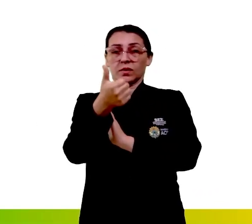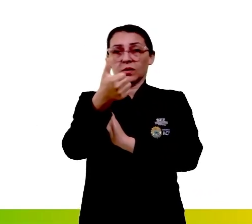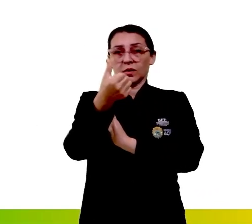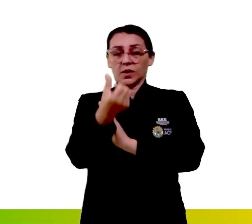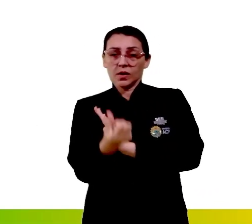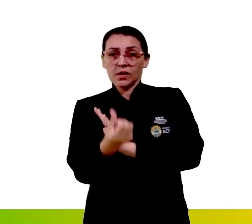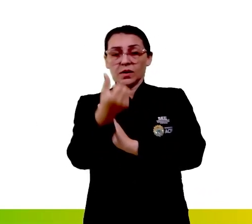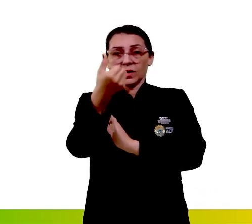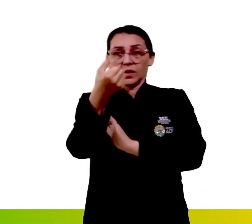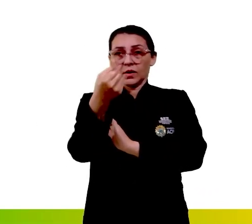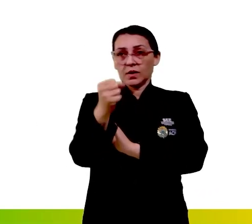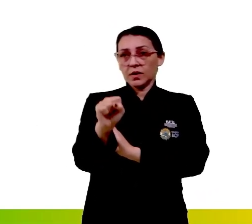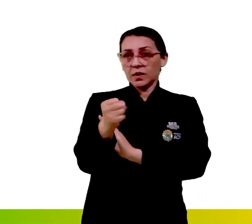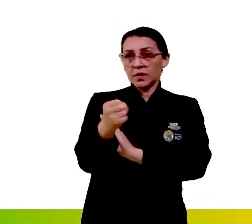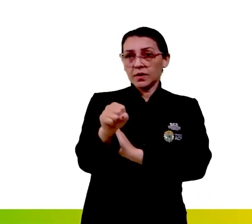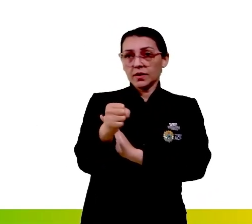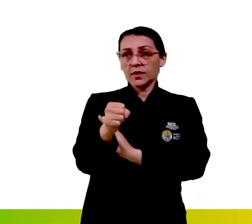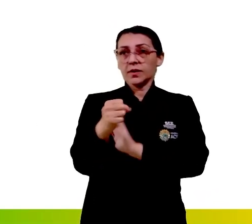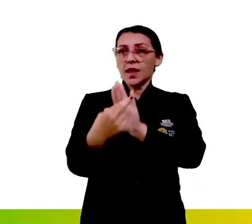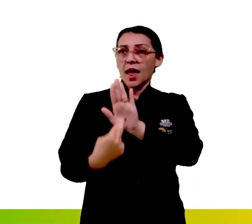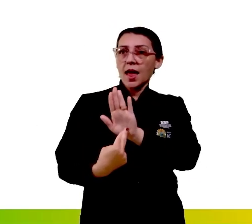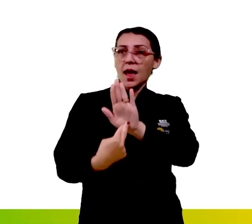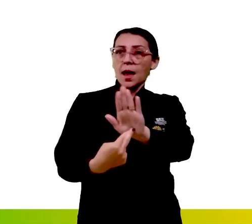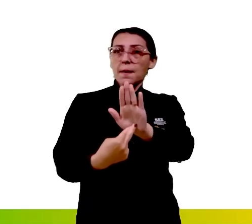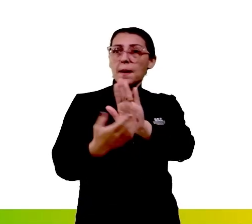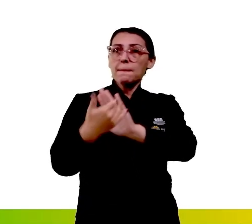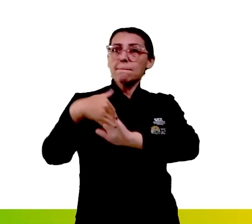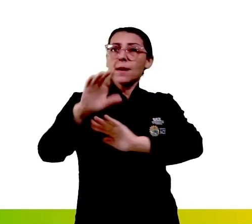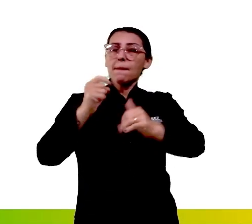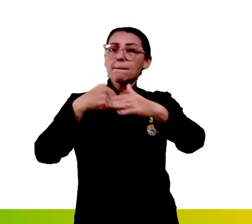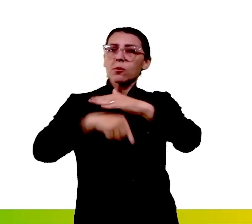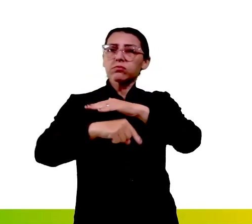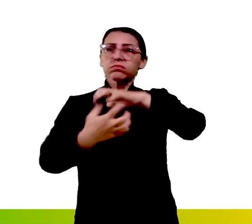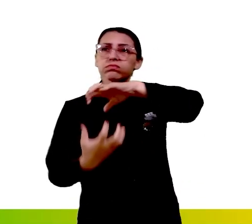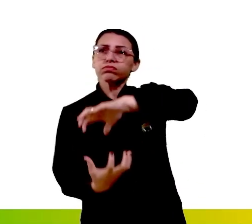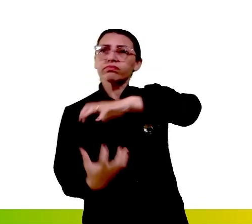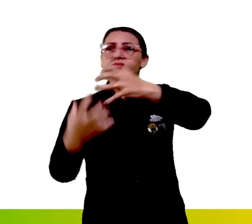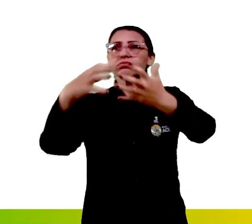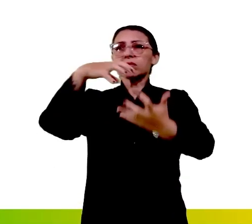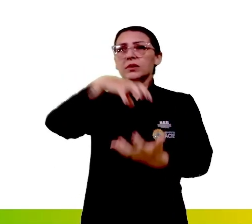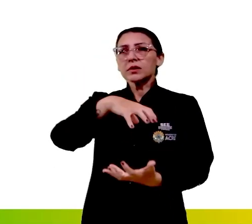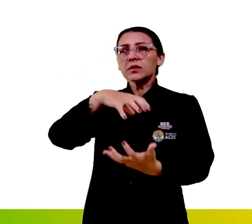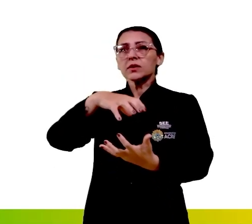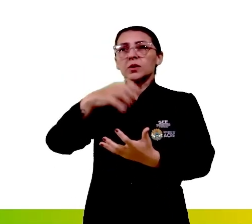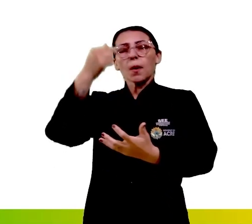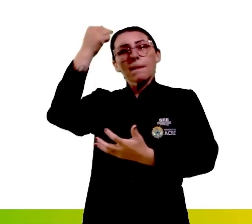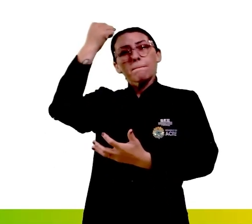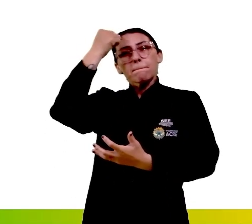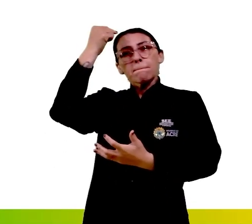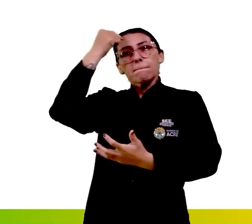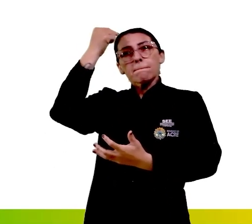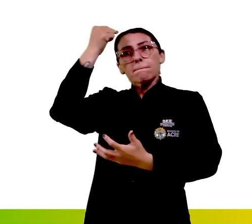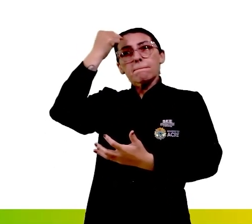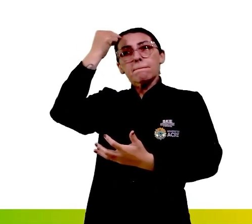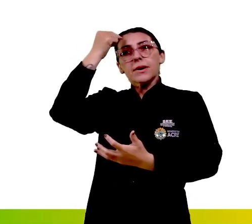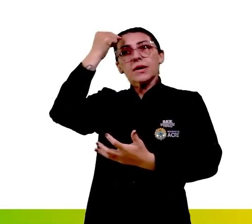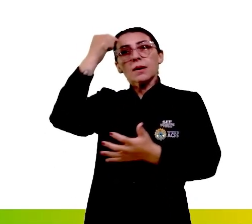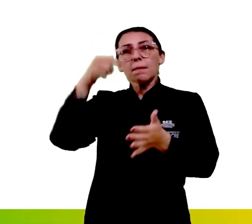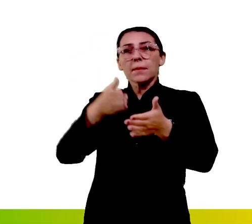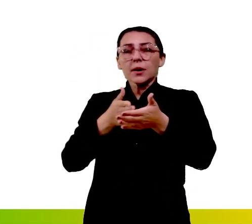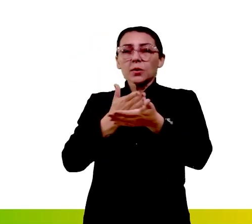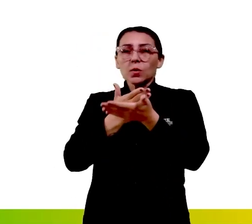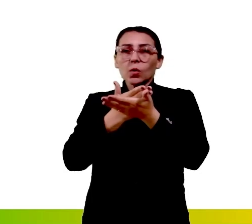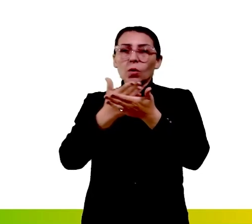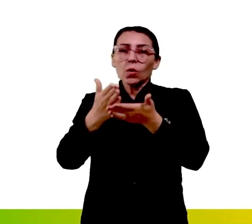os séculos XVI e XVIII, representa uma das mais profundas